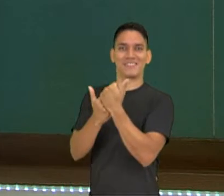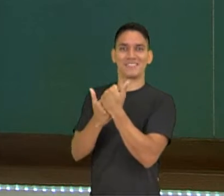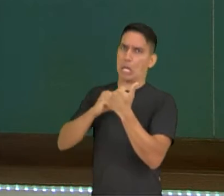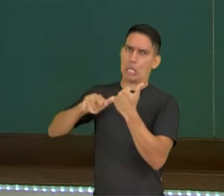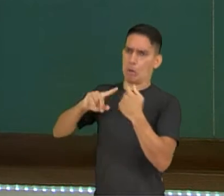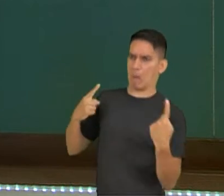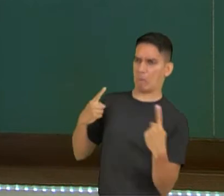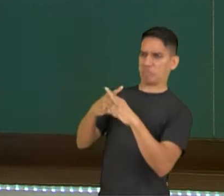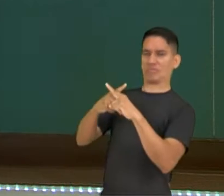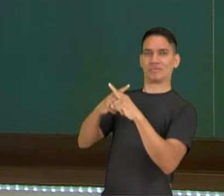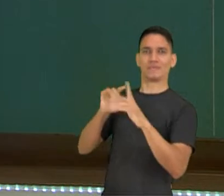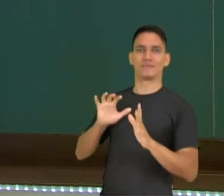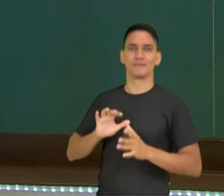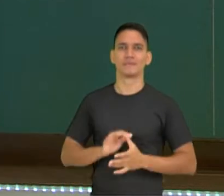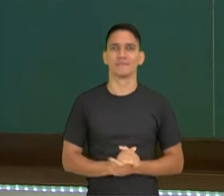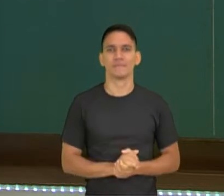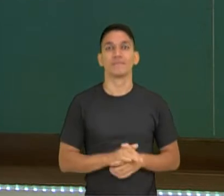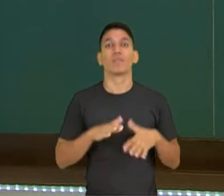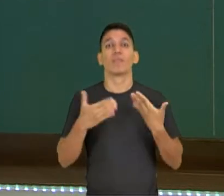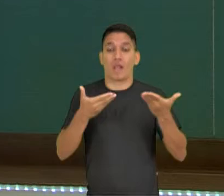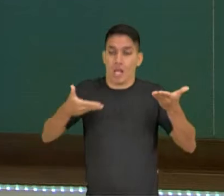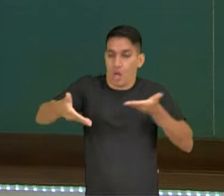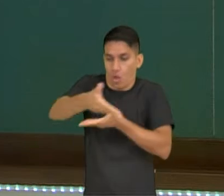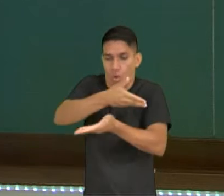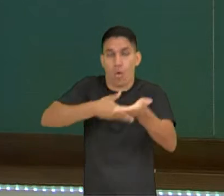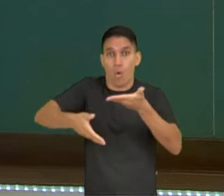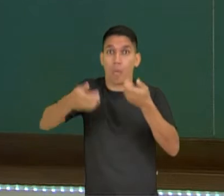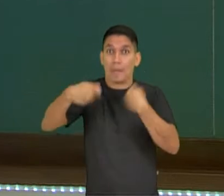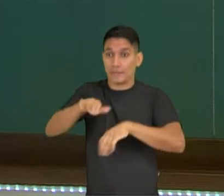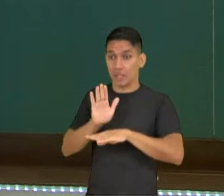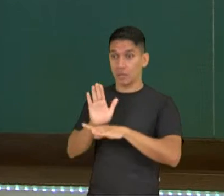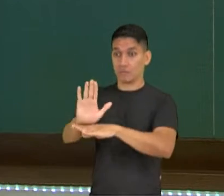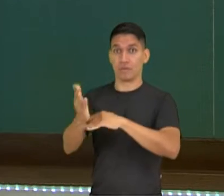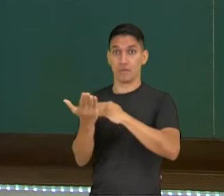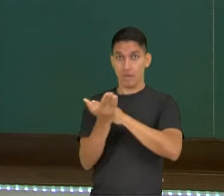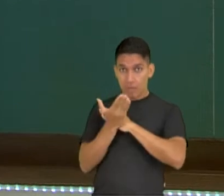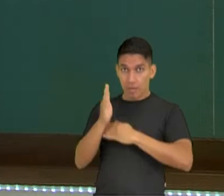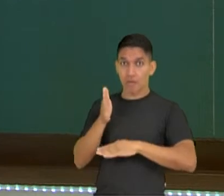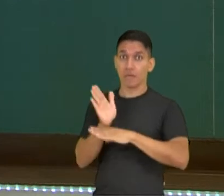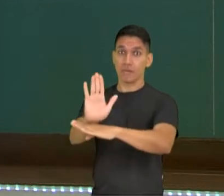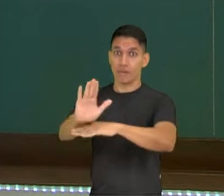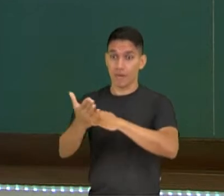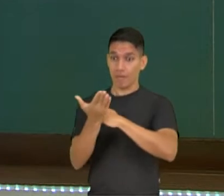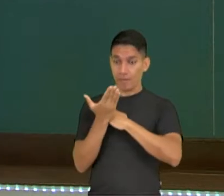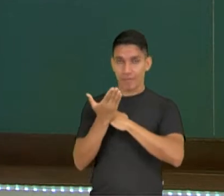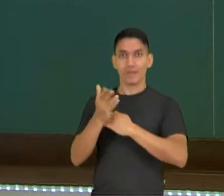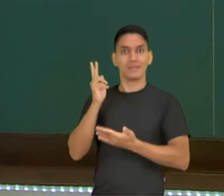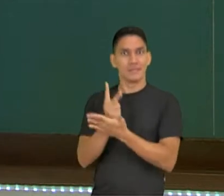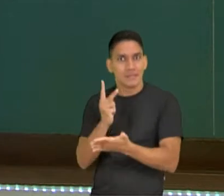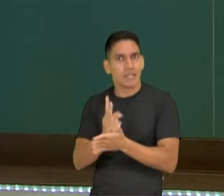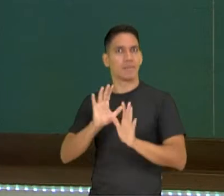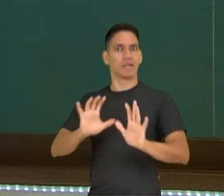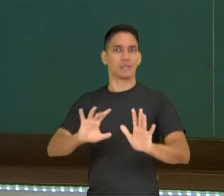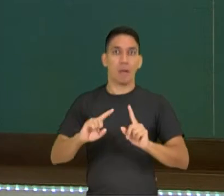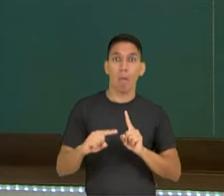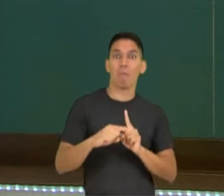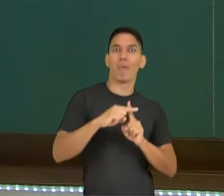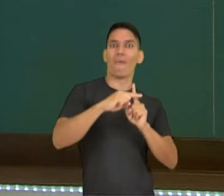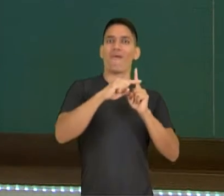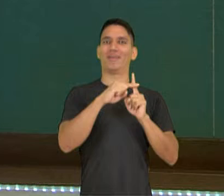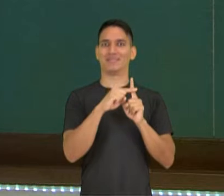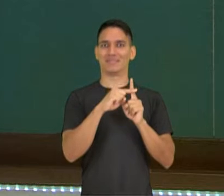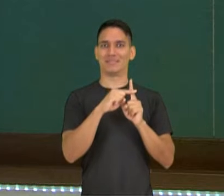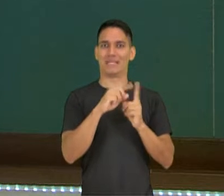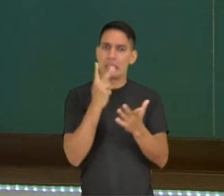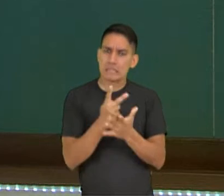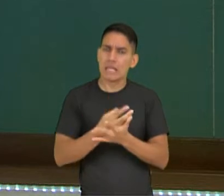adversário. A cooperação tem que ser benéfica e positiva, então ela sempre tem que estar sempre